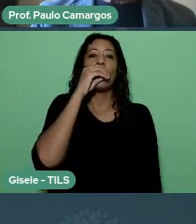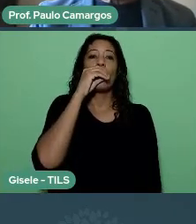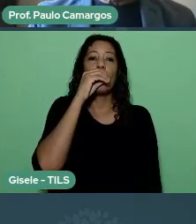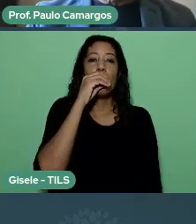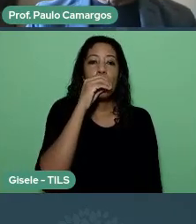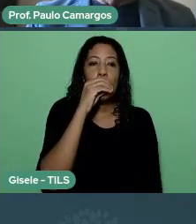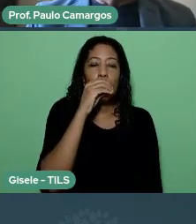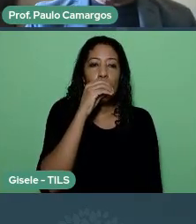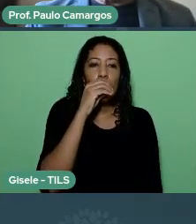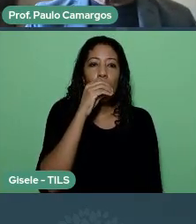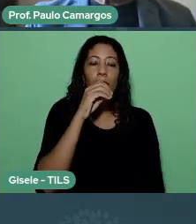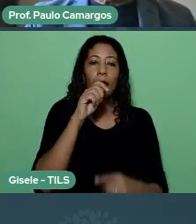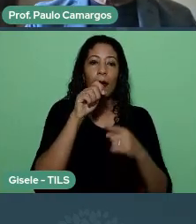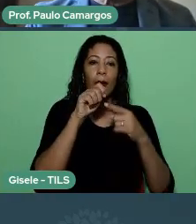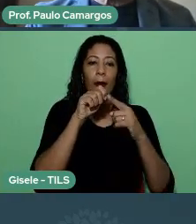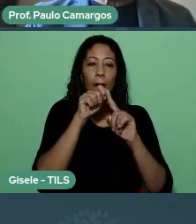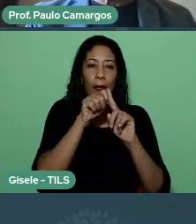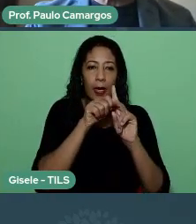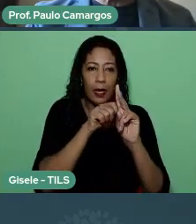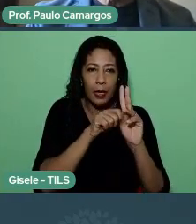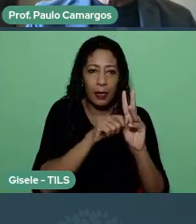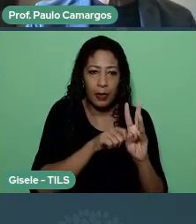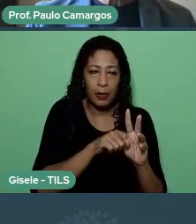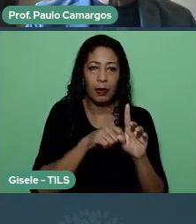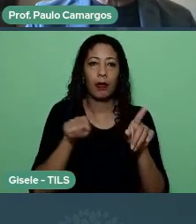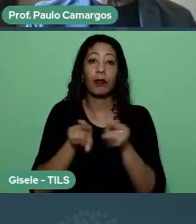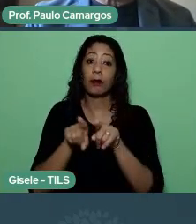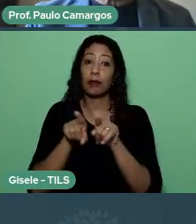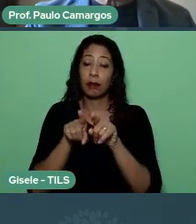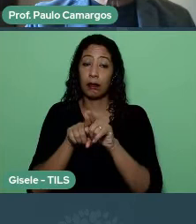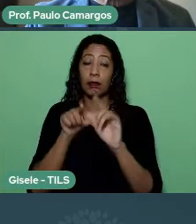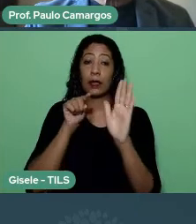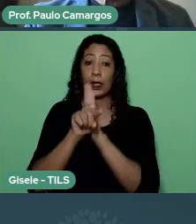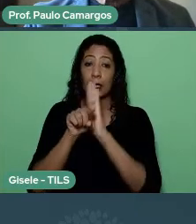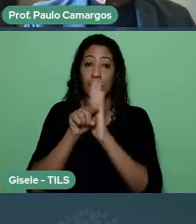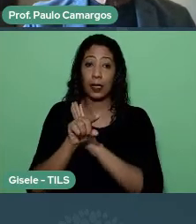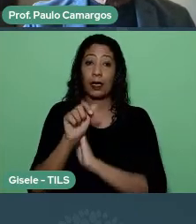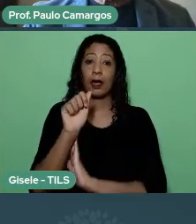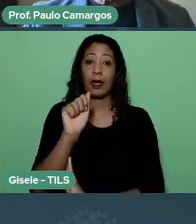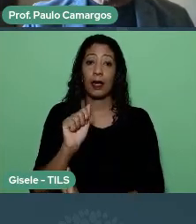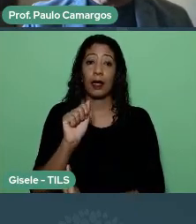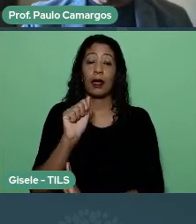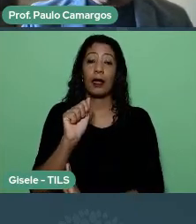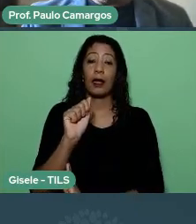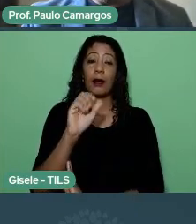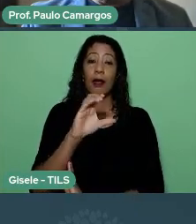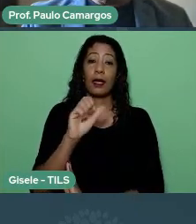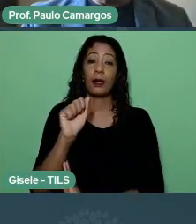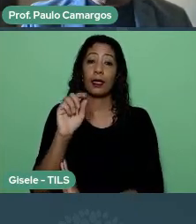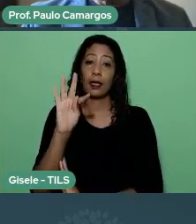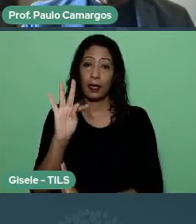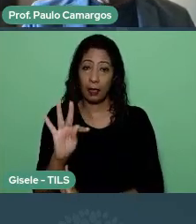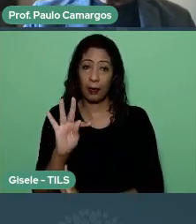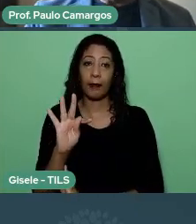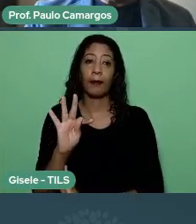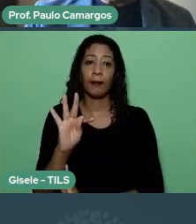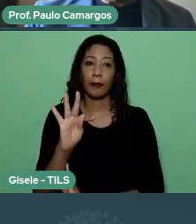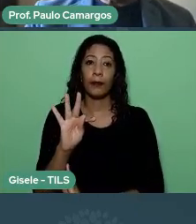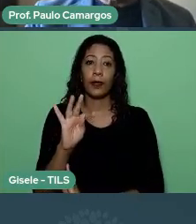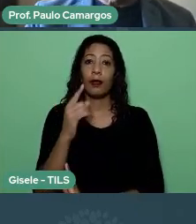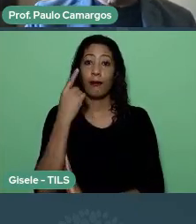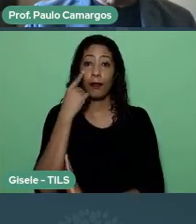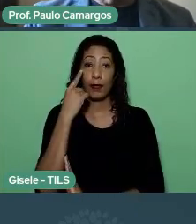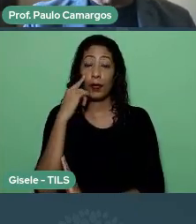nós verificamos o ACT já aqui na admissão. Vocês estão vendo que todas as crianças, isso